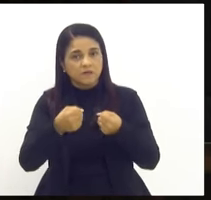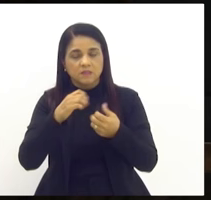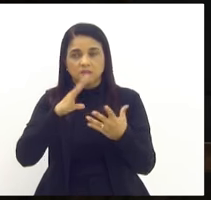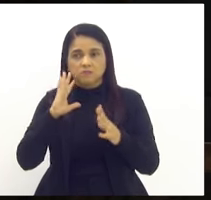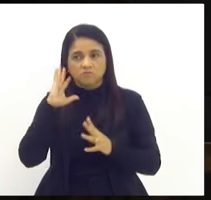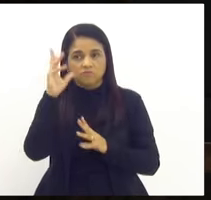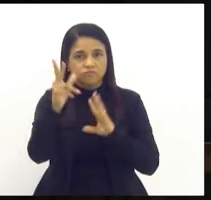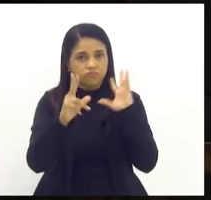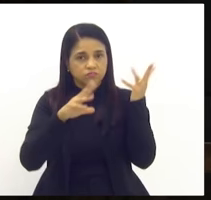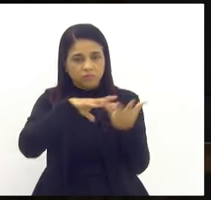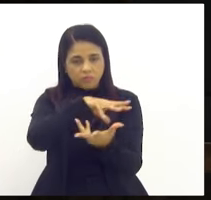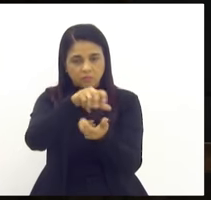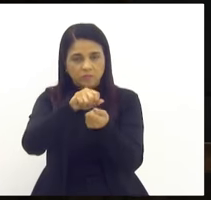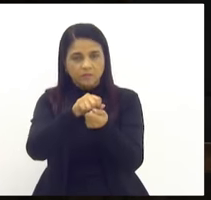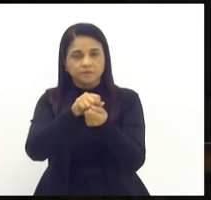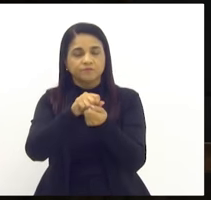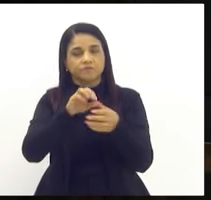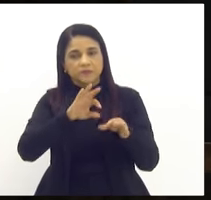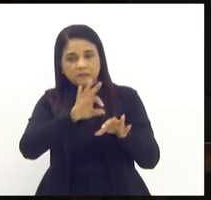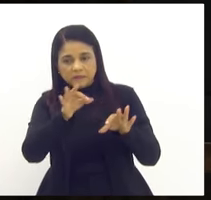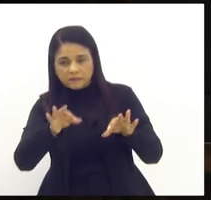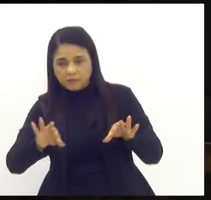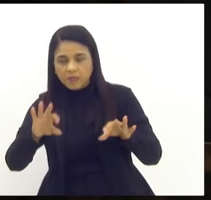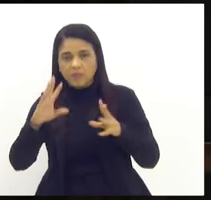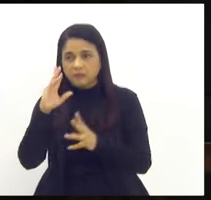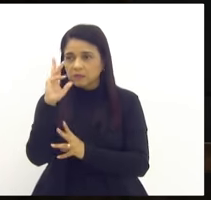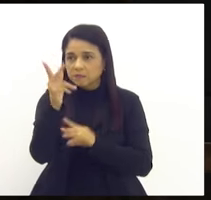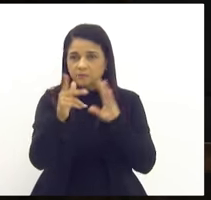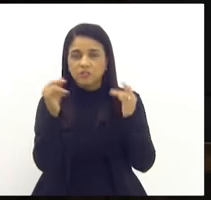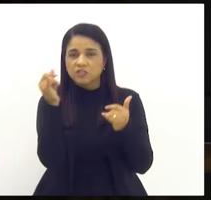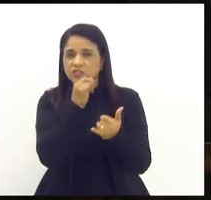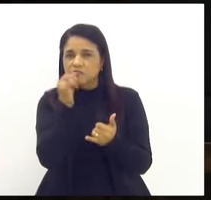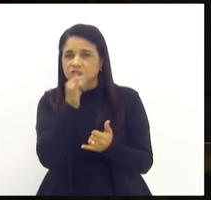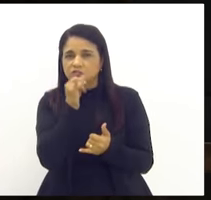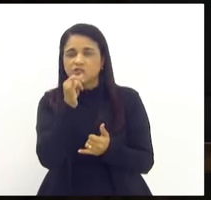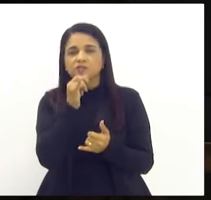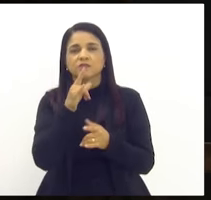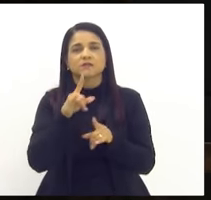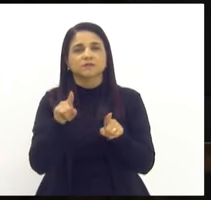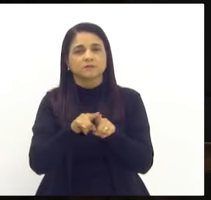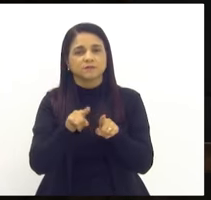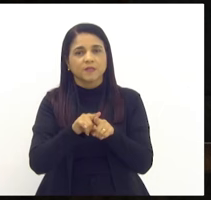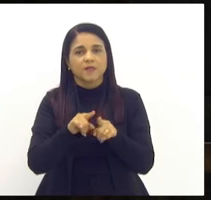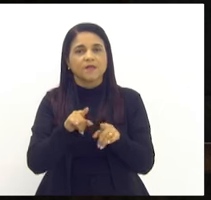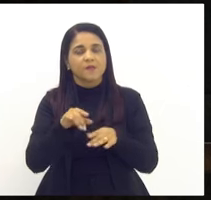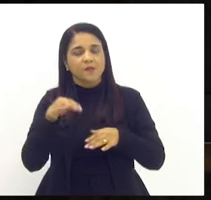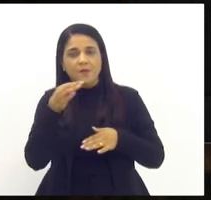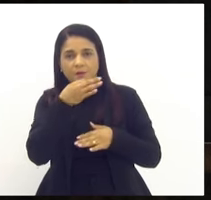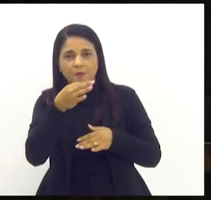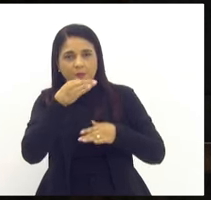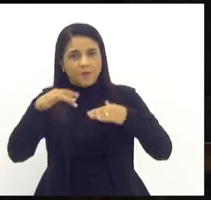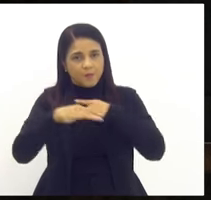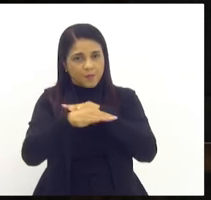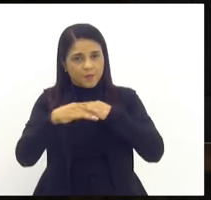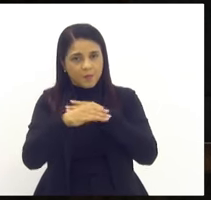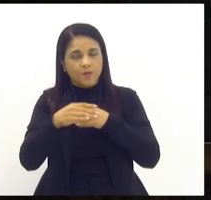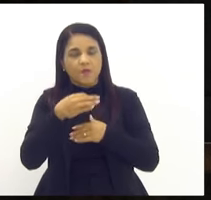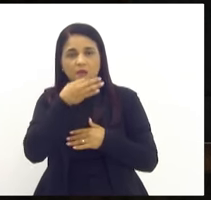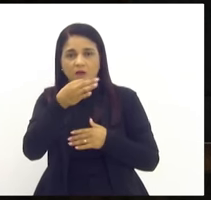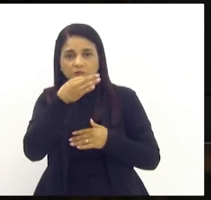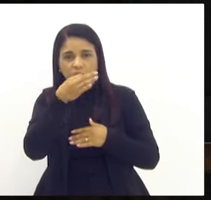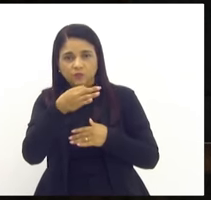ambiente saneamento ambiental Minas e energia de política Urbana habitação e assuntos fundiários de